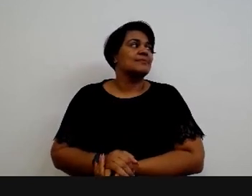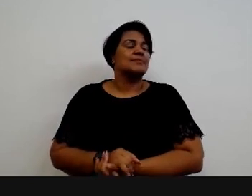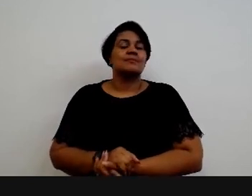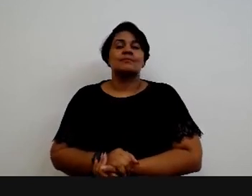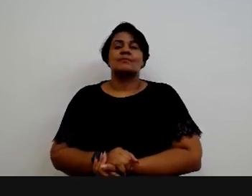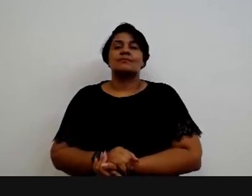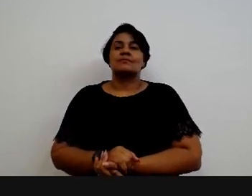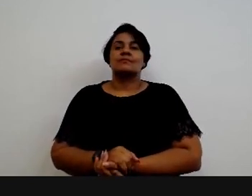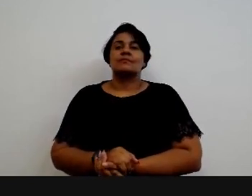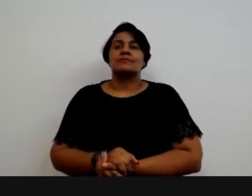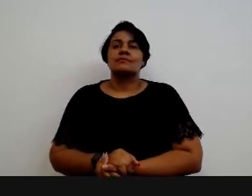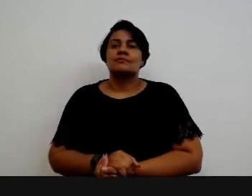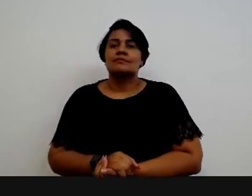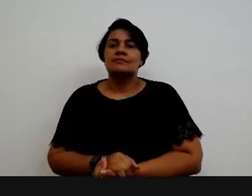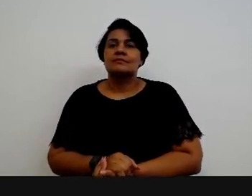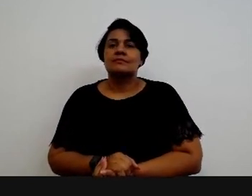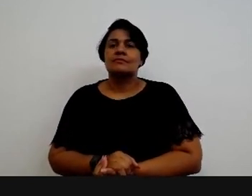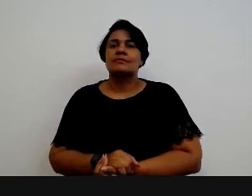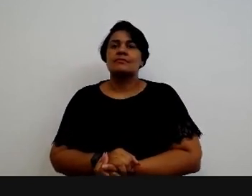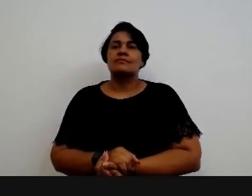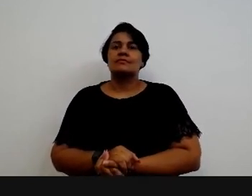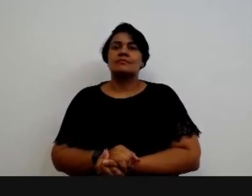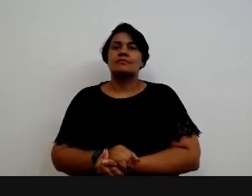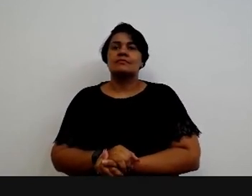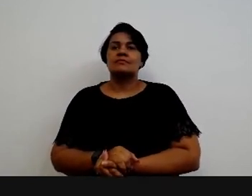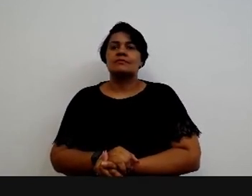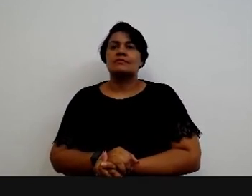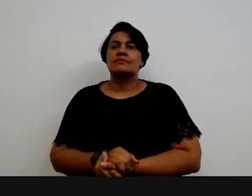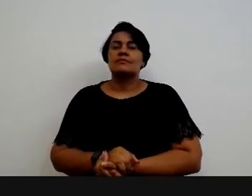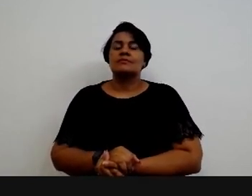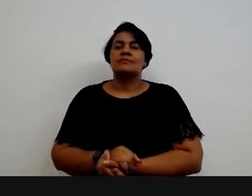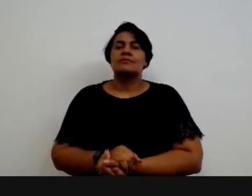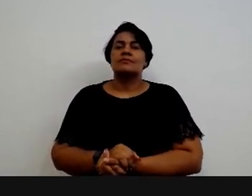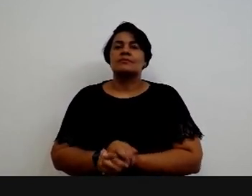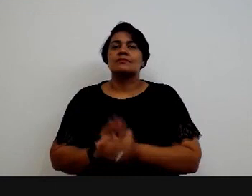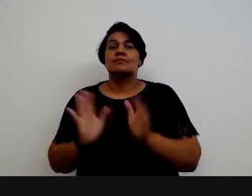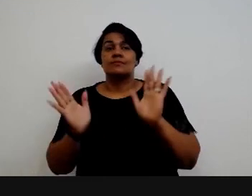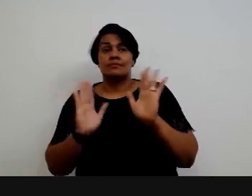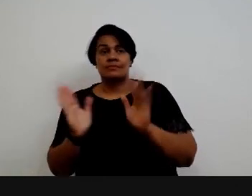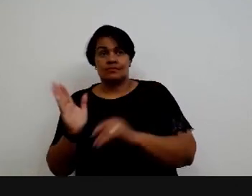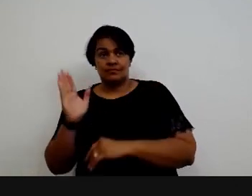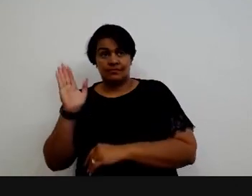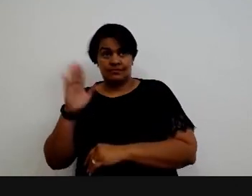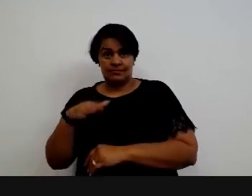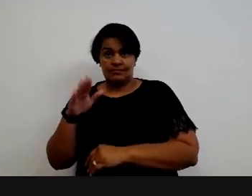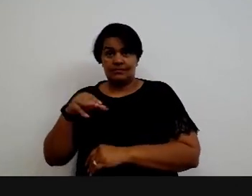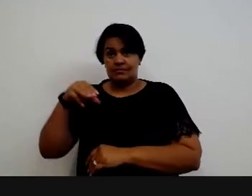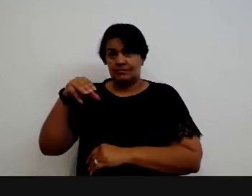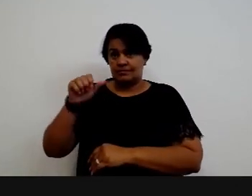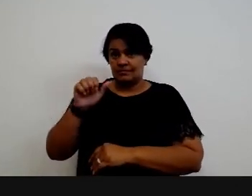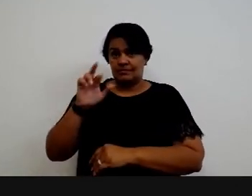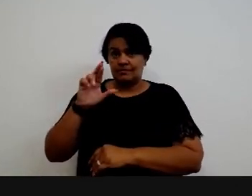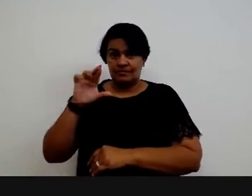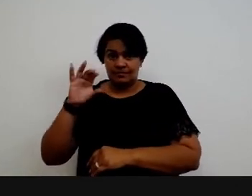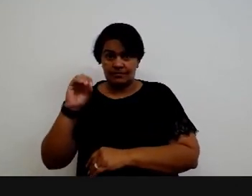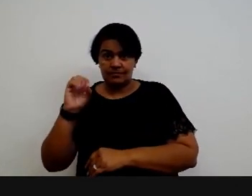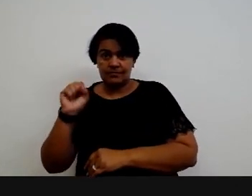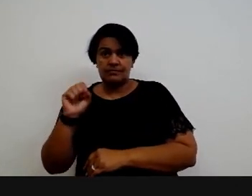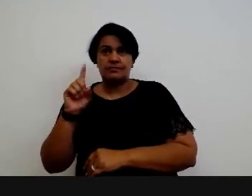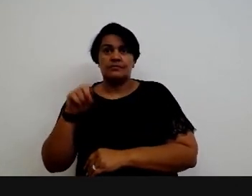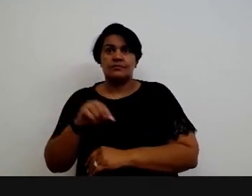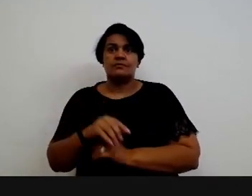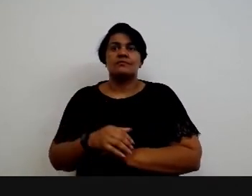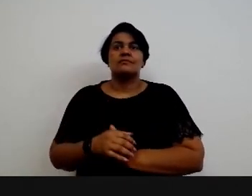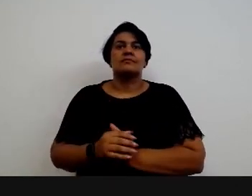agradeço. Marcos, e você? Como é que a gente faz para fortalecer isso? Vamos lá, Corina. Antes, só um parênteses, que hoje parte das pessoas descobriram que eu também me